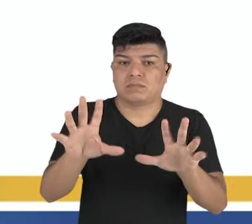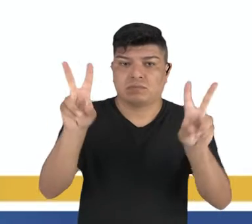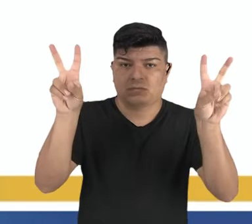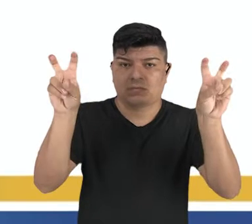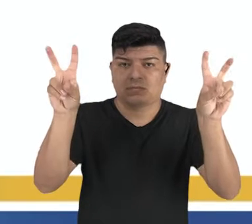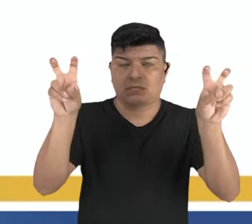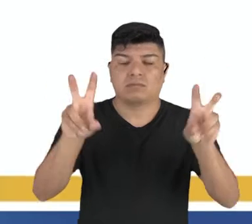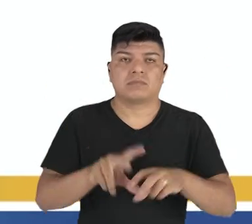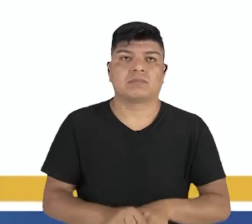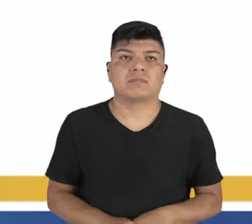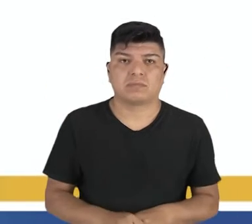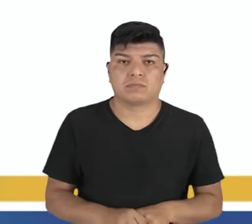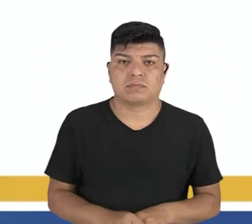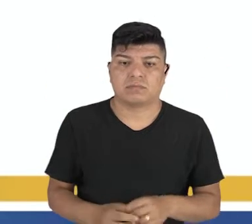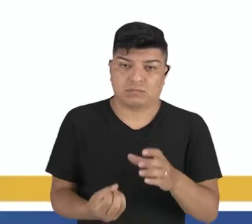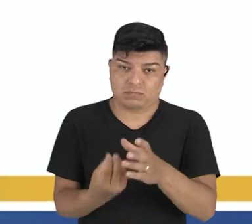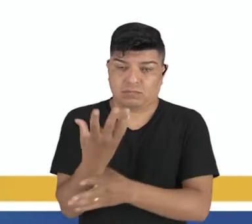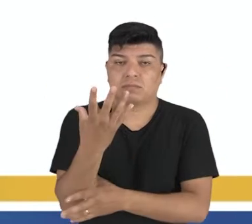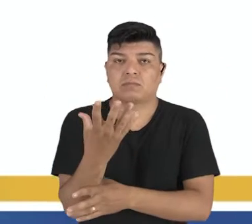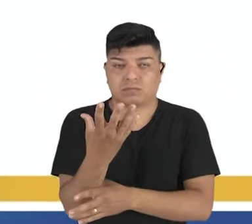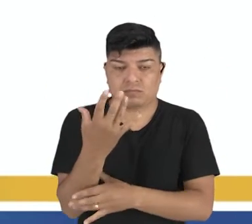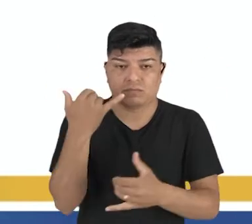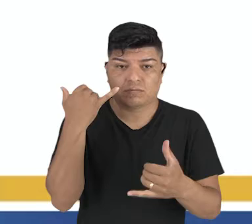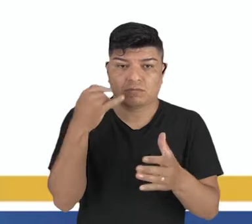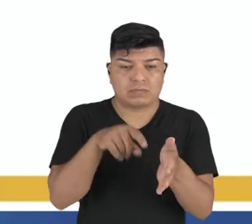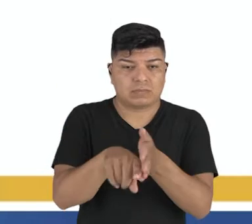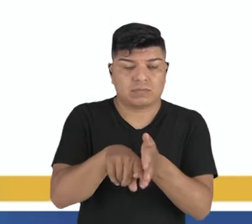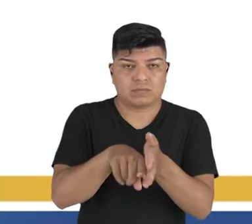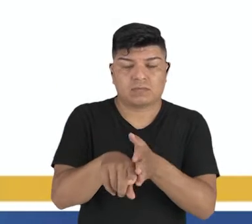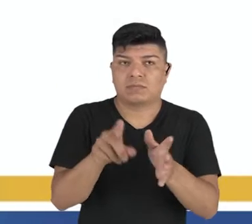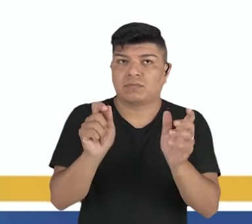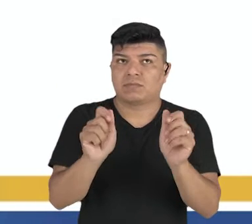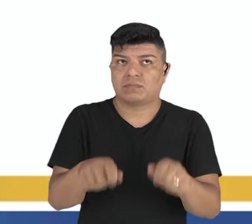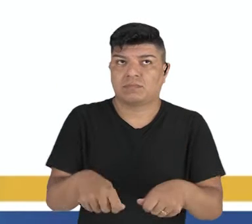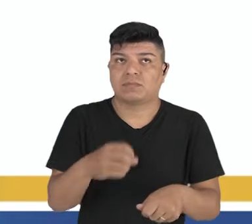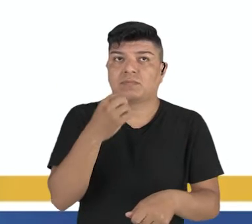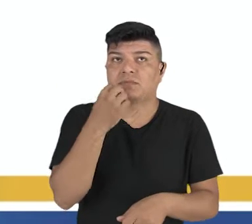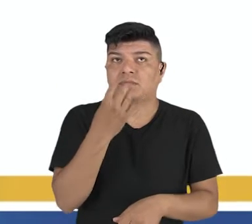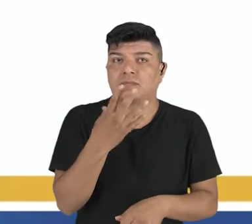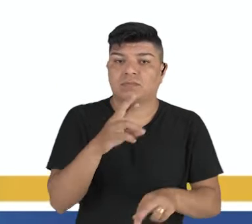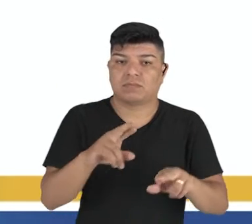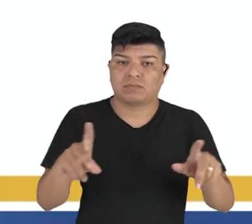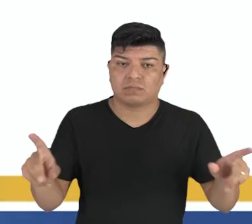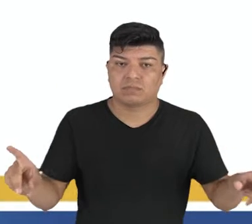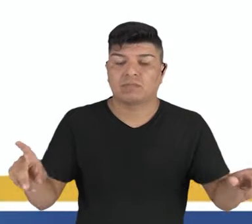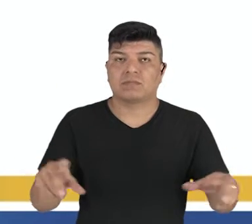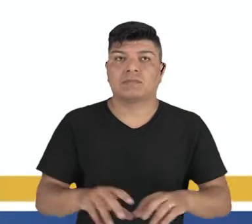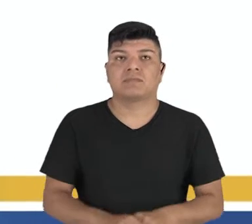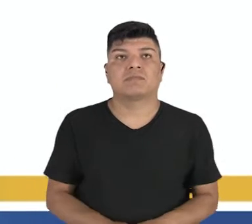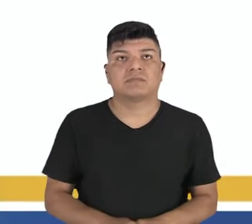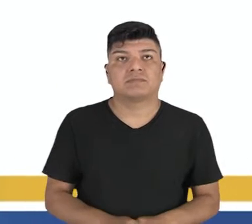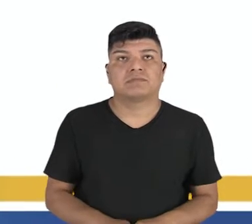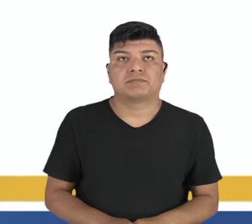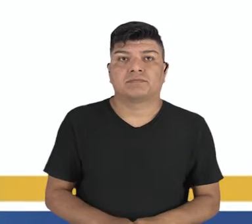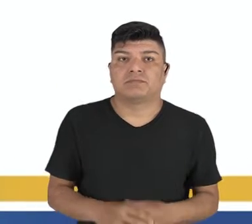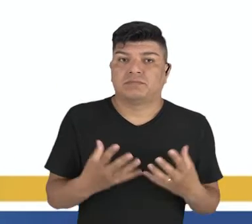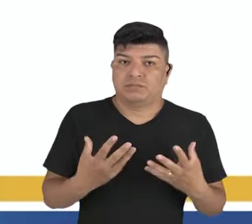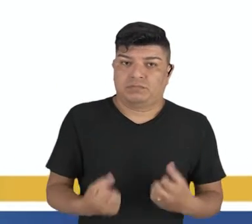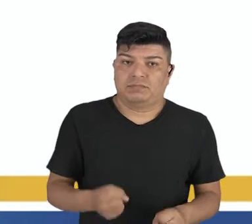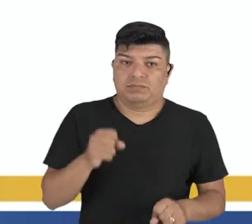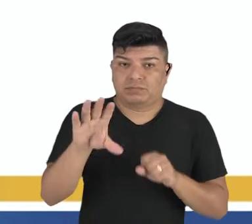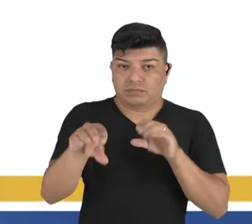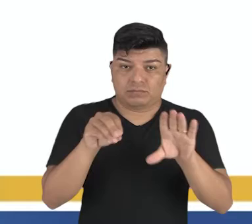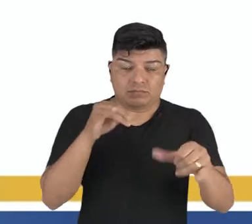assunto. A originalidade desse tipo de pesquisa pode ser um bom diferencial. A coleta de dados